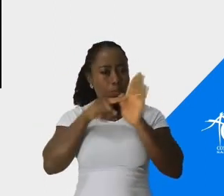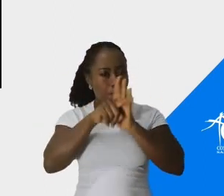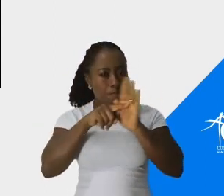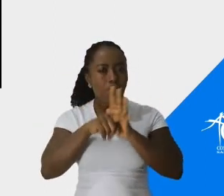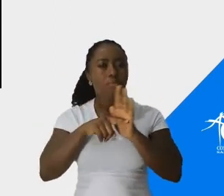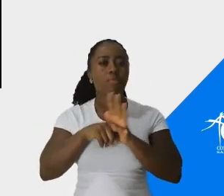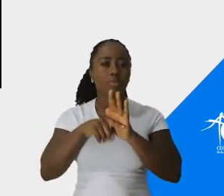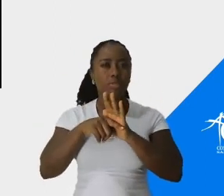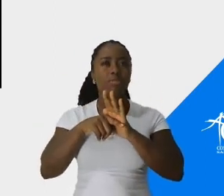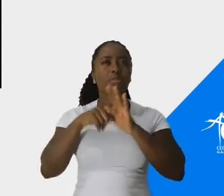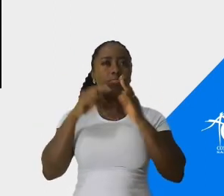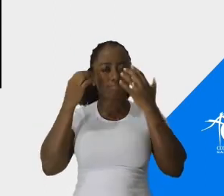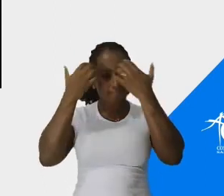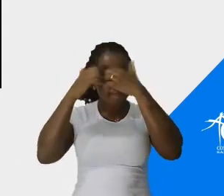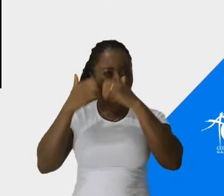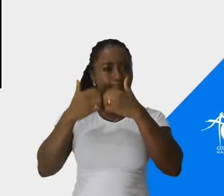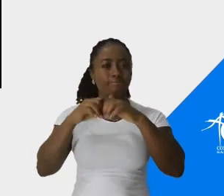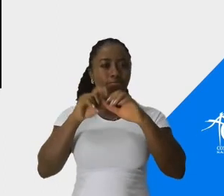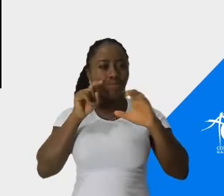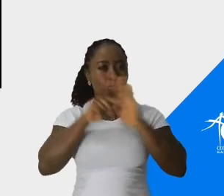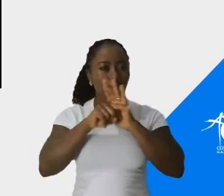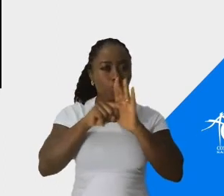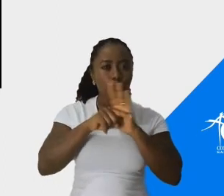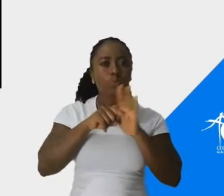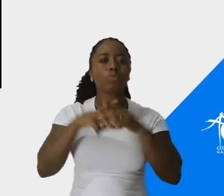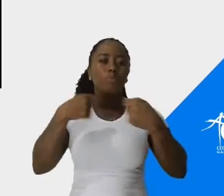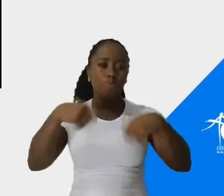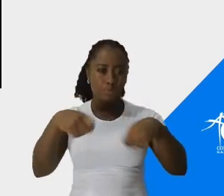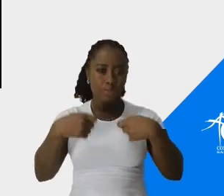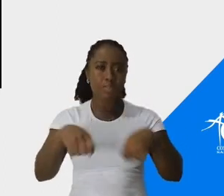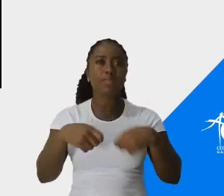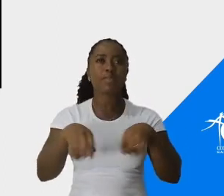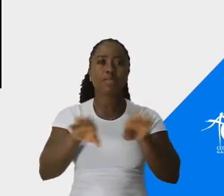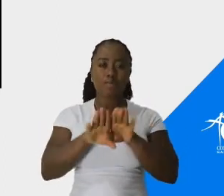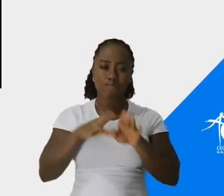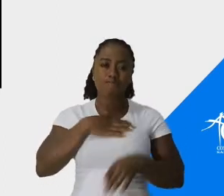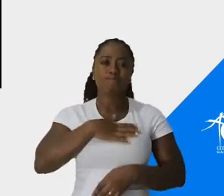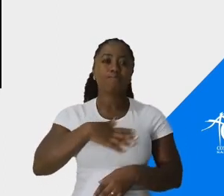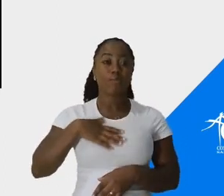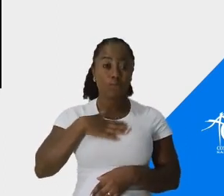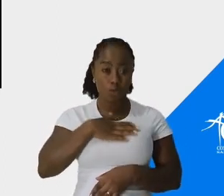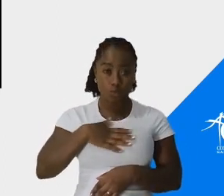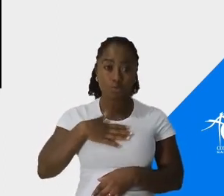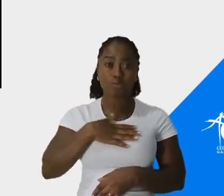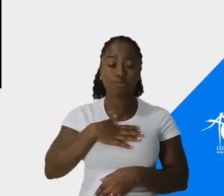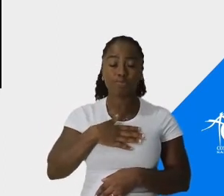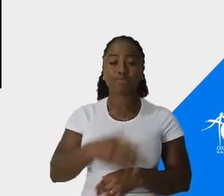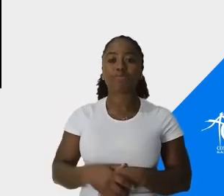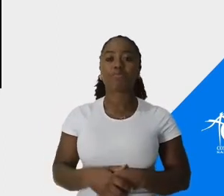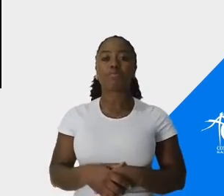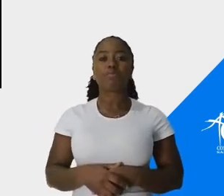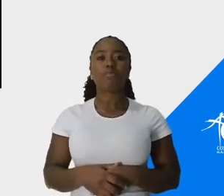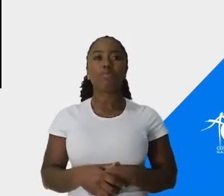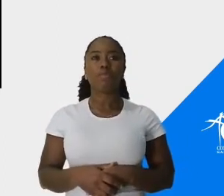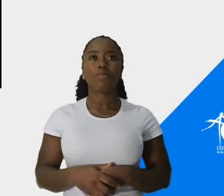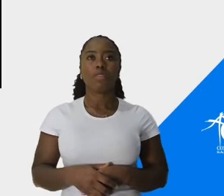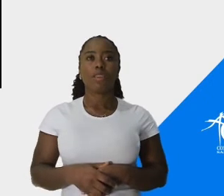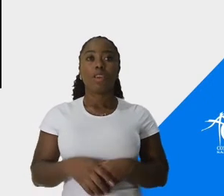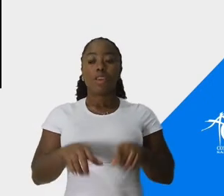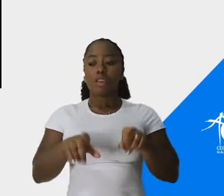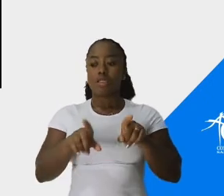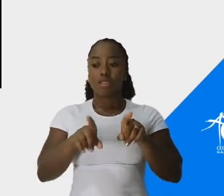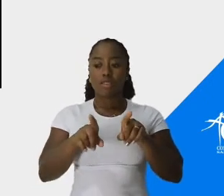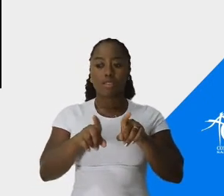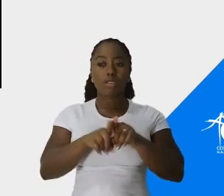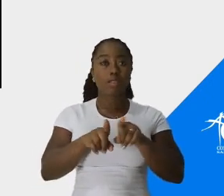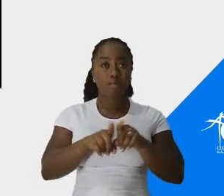Então, por isso que eu gosto muito de baterias flexíveis, né? Porque eu posso fazer uma adequação aos protocolos e essas